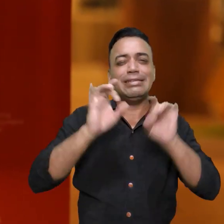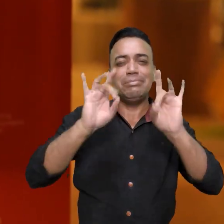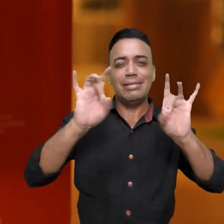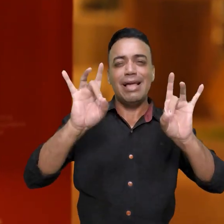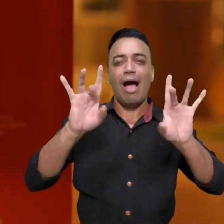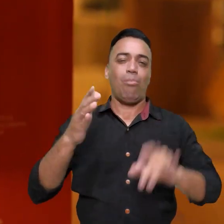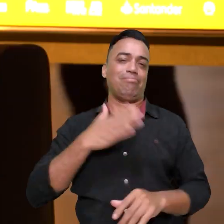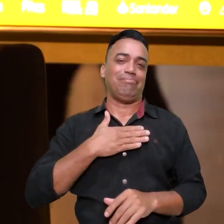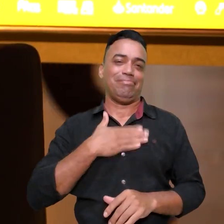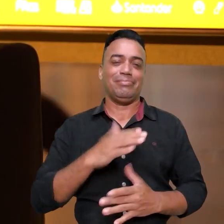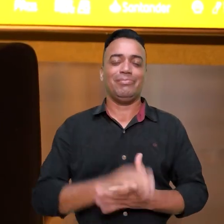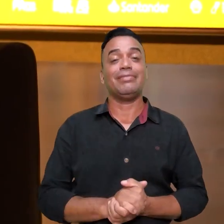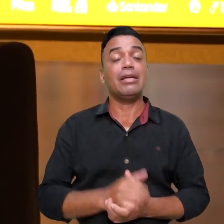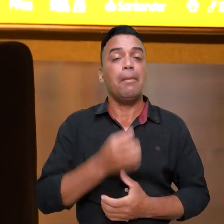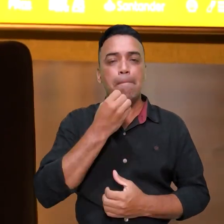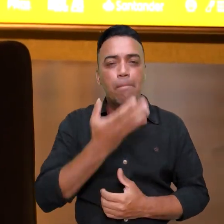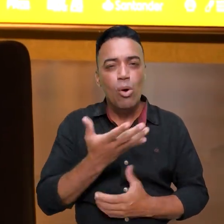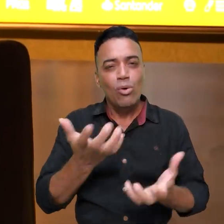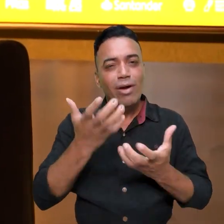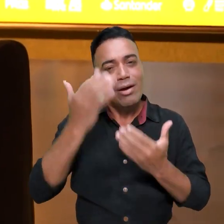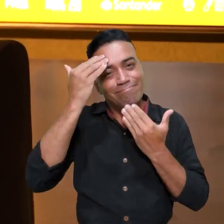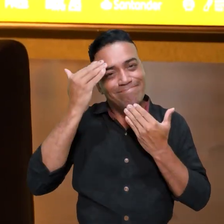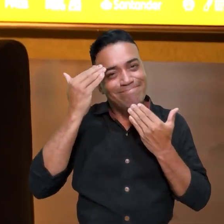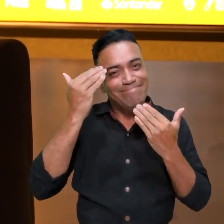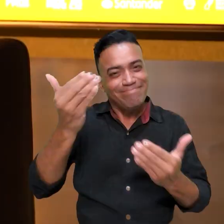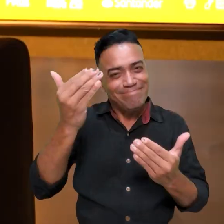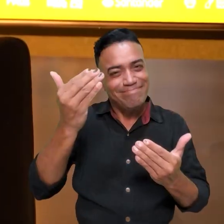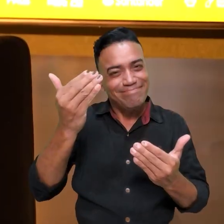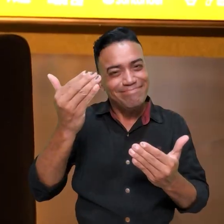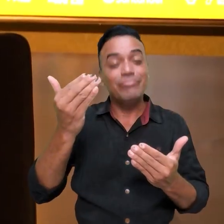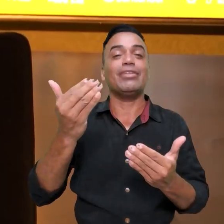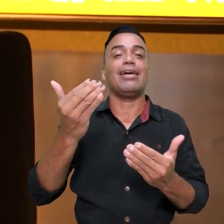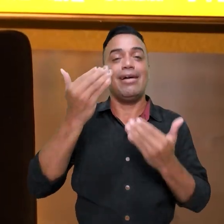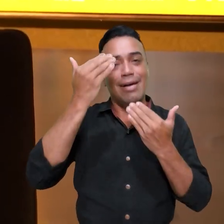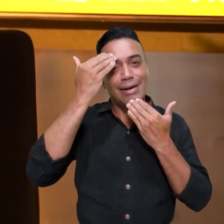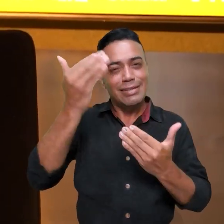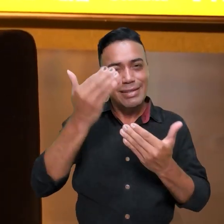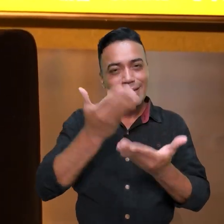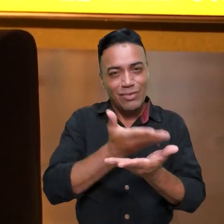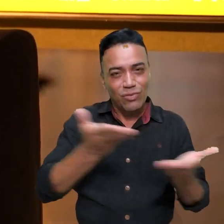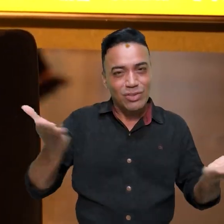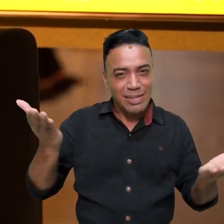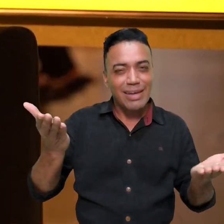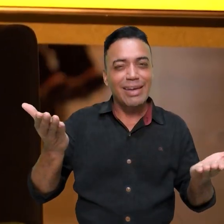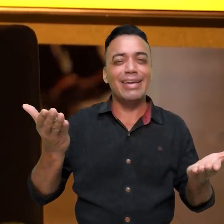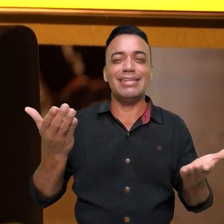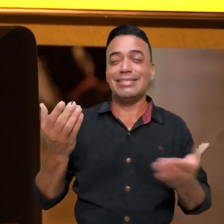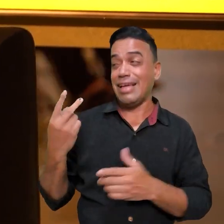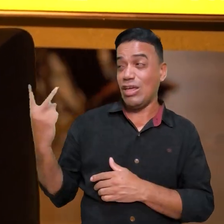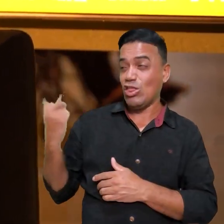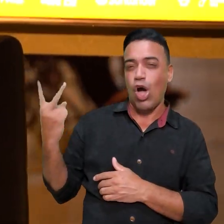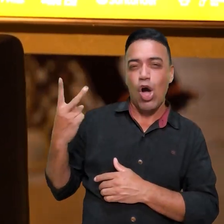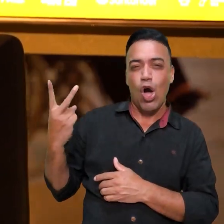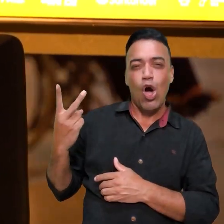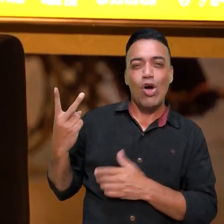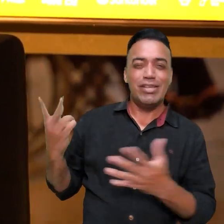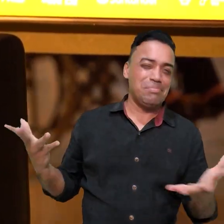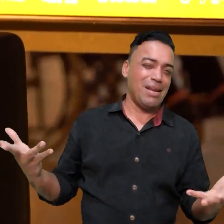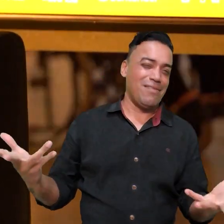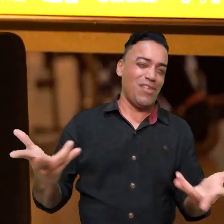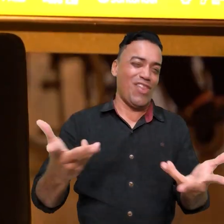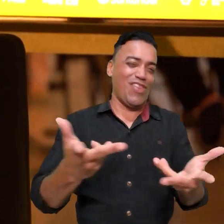mim. Bom, também quero agradecer vocês, essa dupla aqui